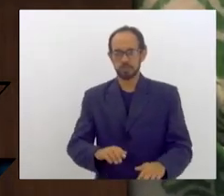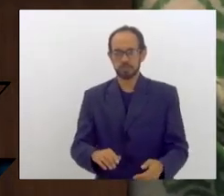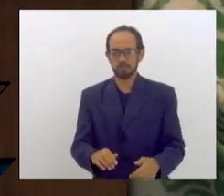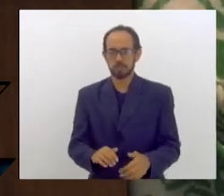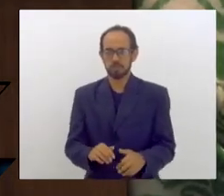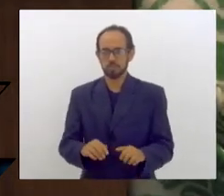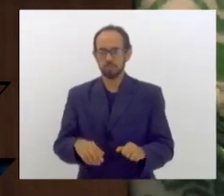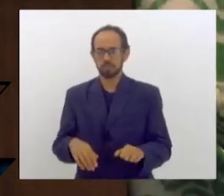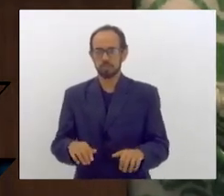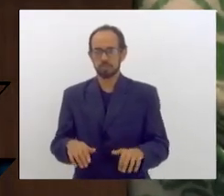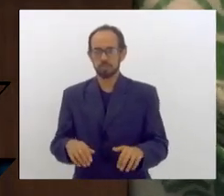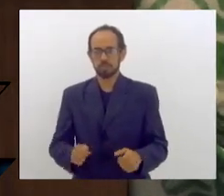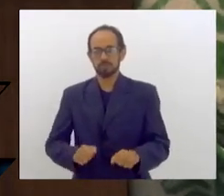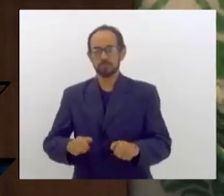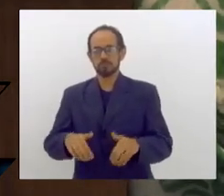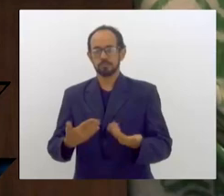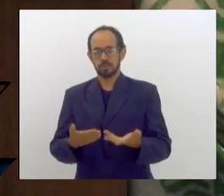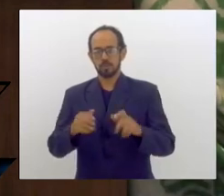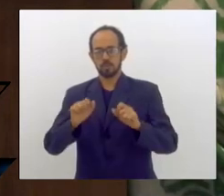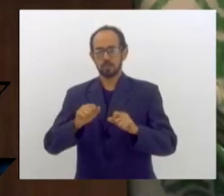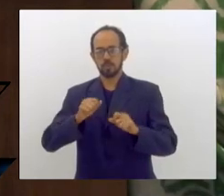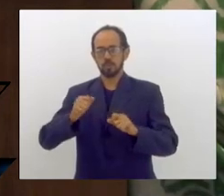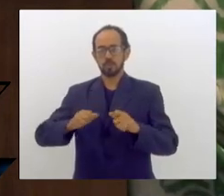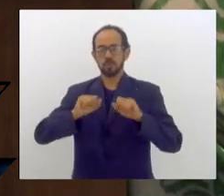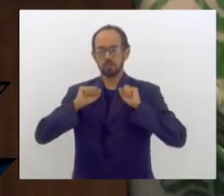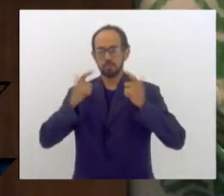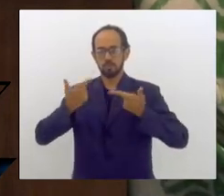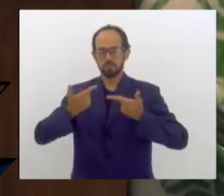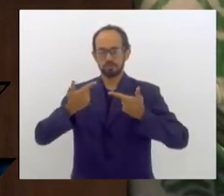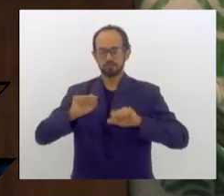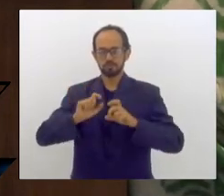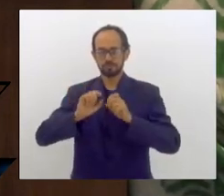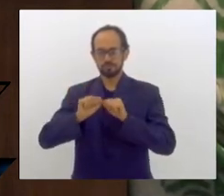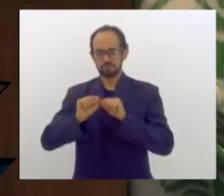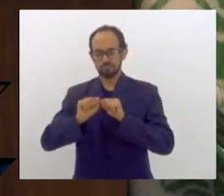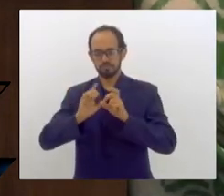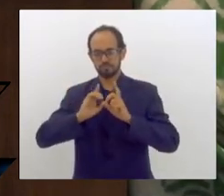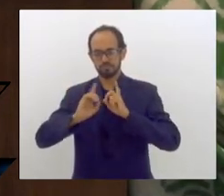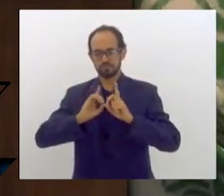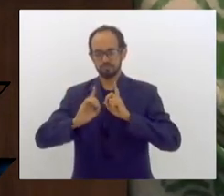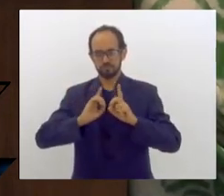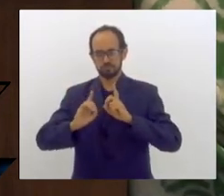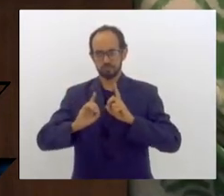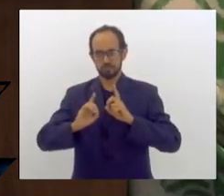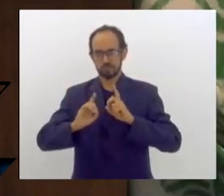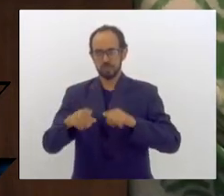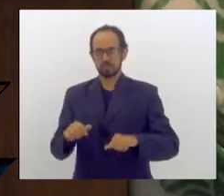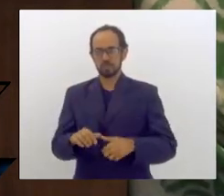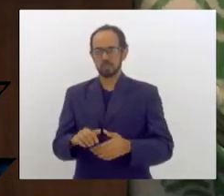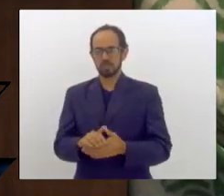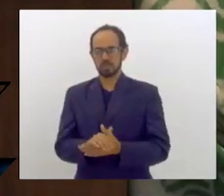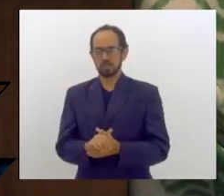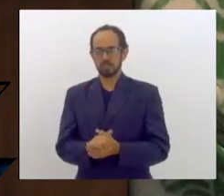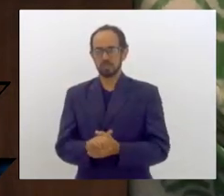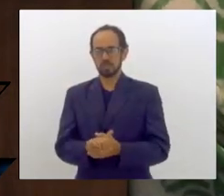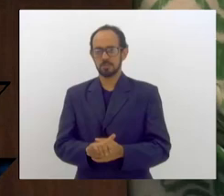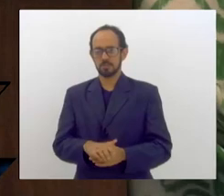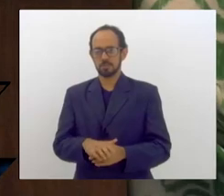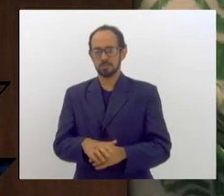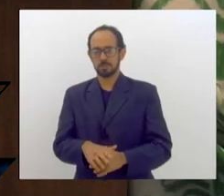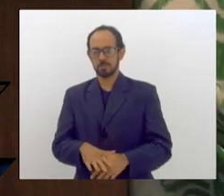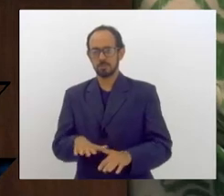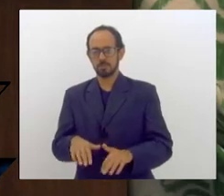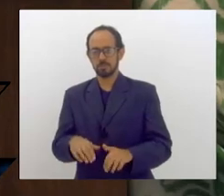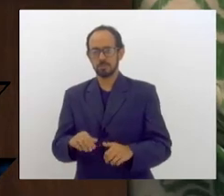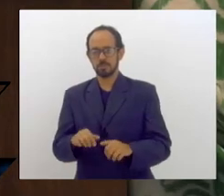e depõe contra o parlamento esse tipo de debate. Então, eu estou aqui preocupada também para fazer